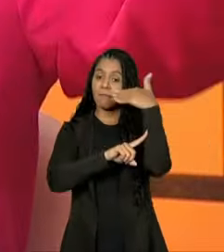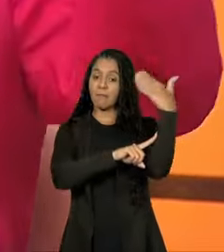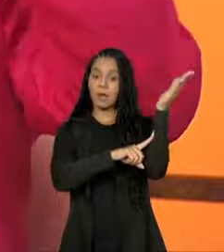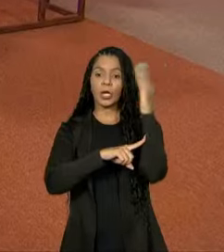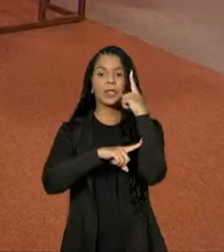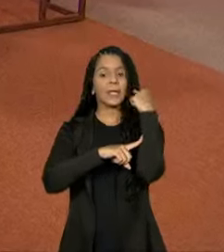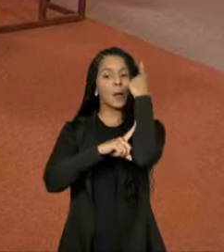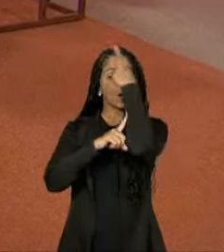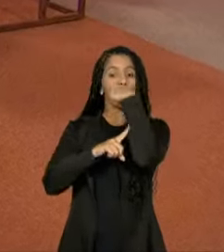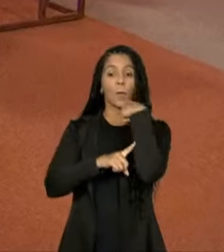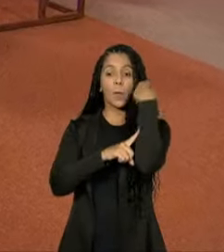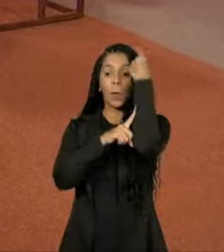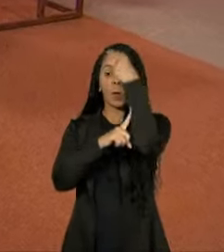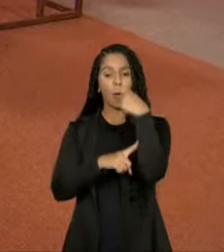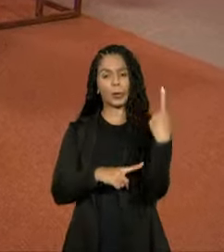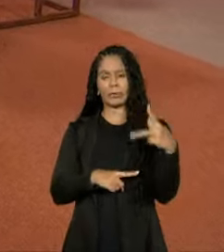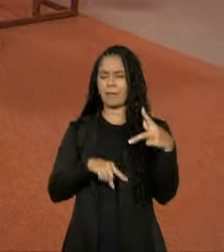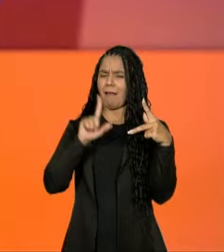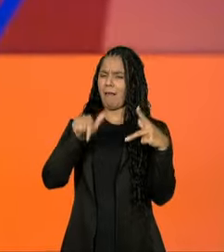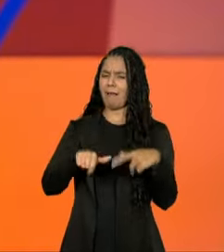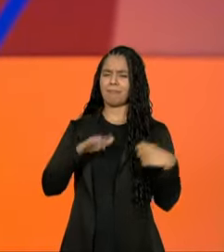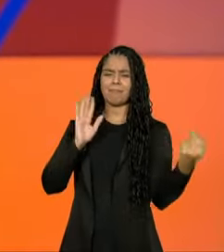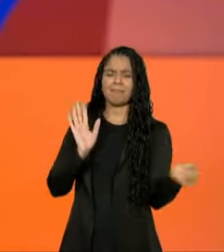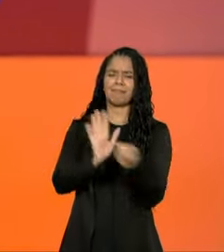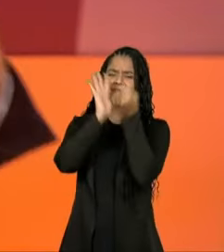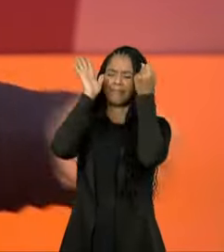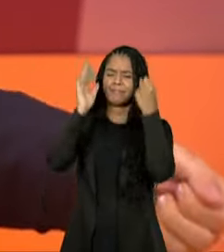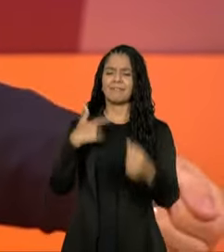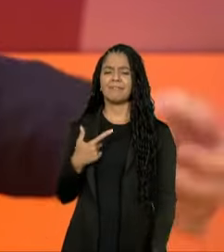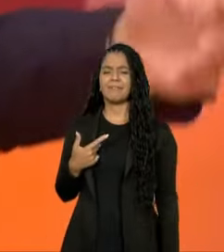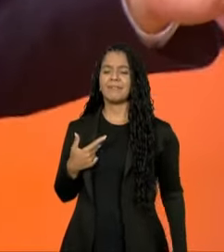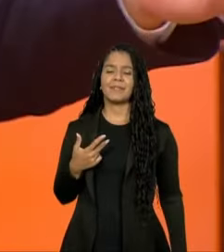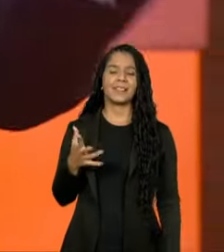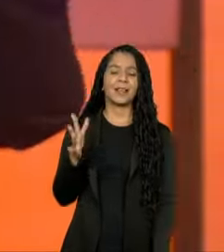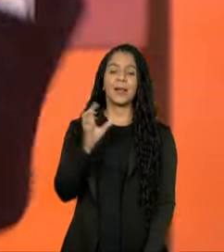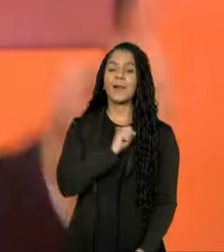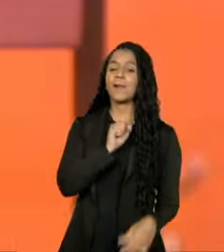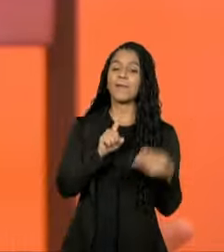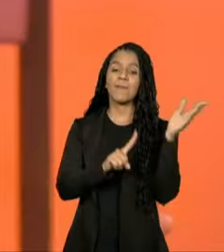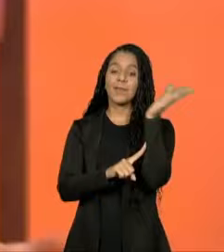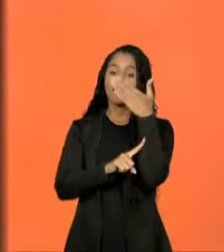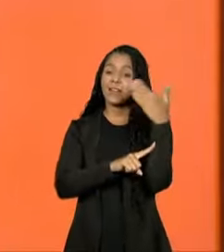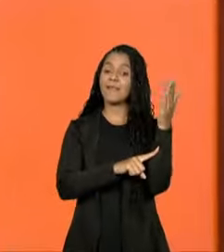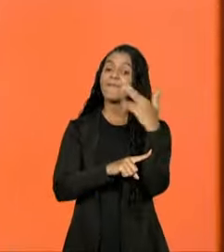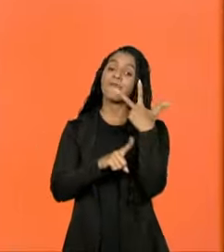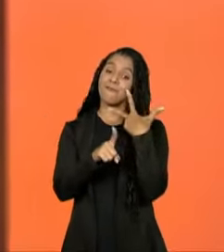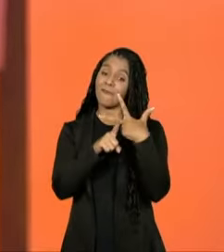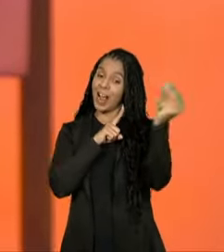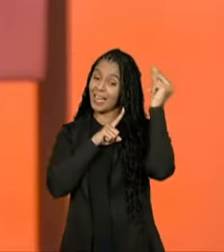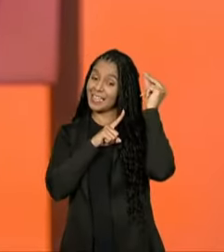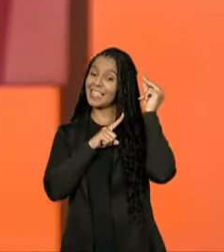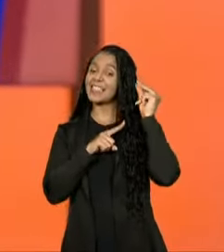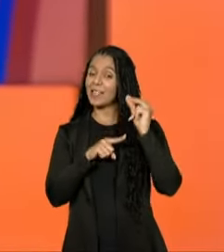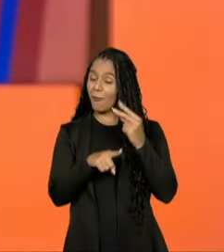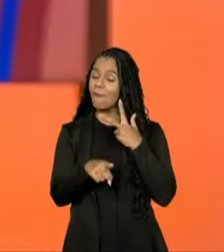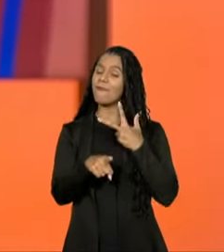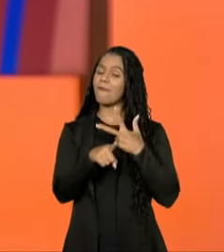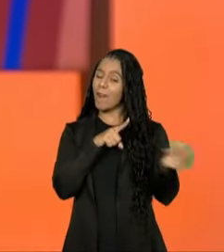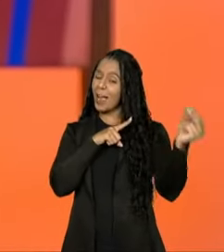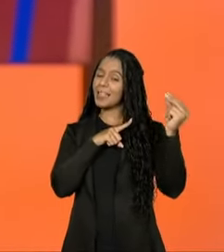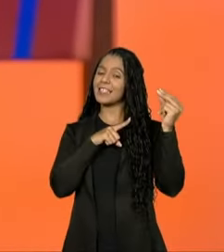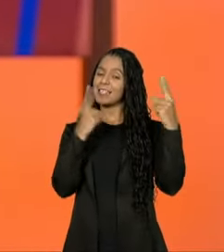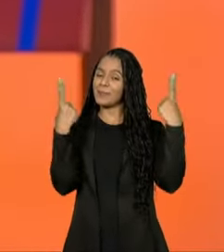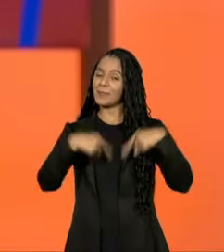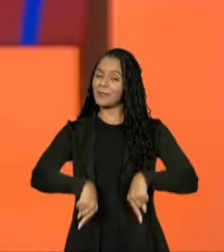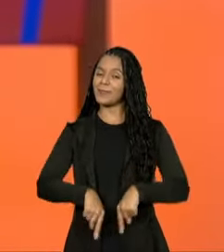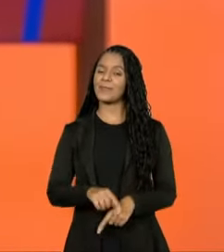rosto dela é icônico. Nós desfilamos segurando essa bandeira lá e ganhamos o campeonato. É verdade. Ganhamos o campeonato. Aí